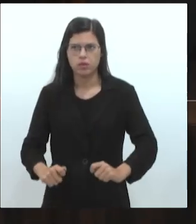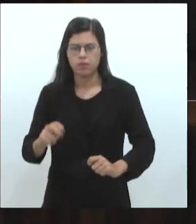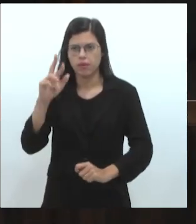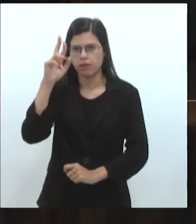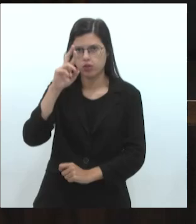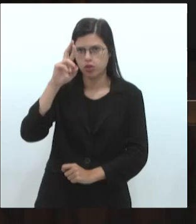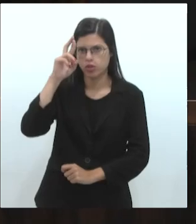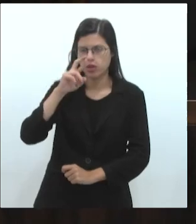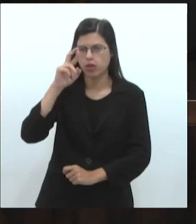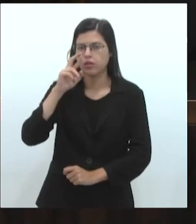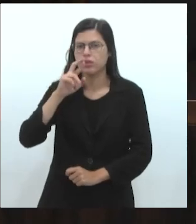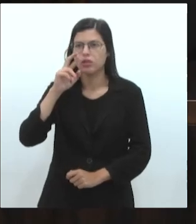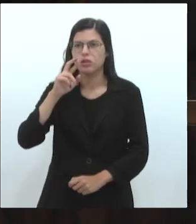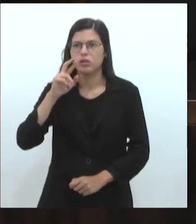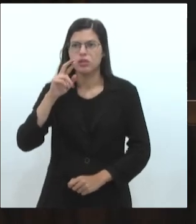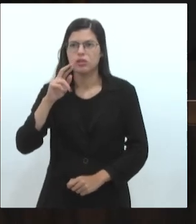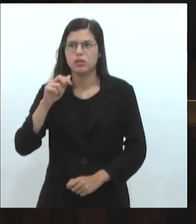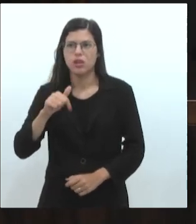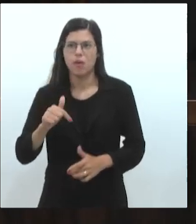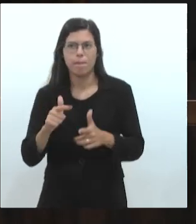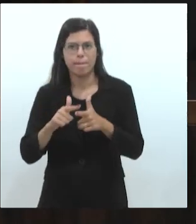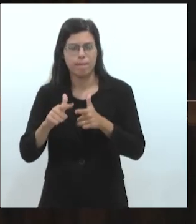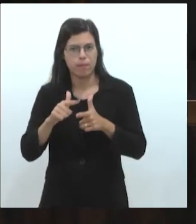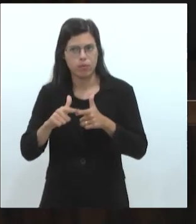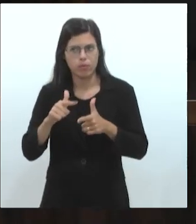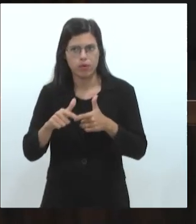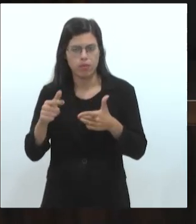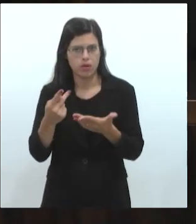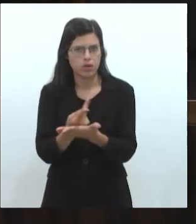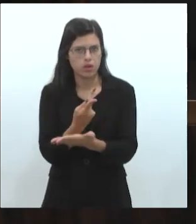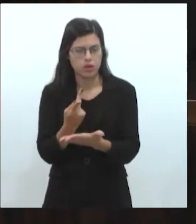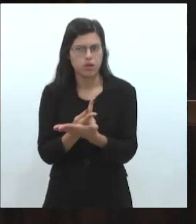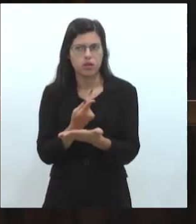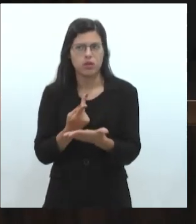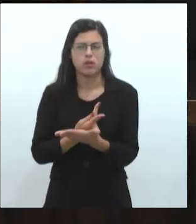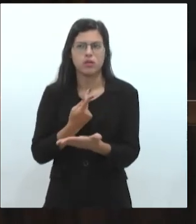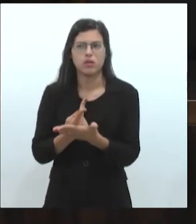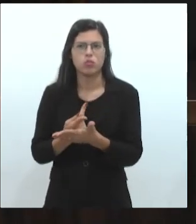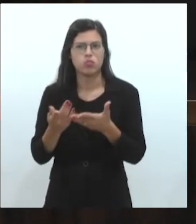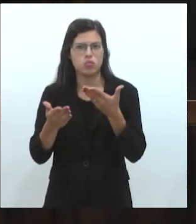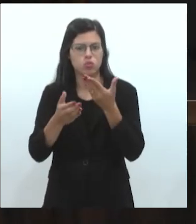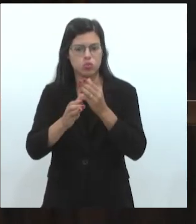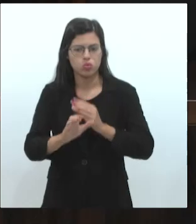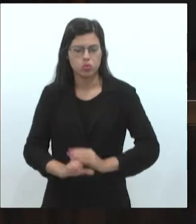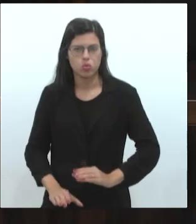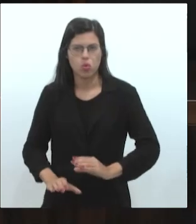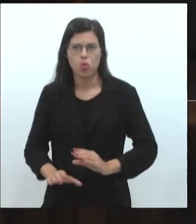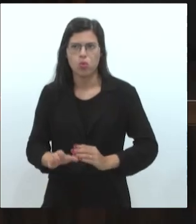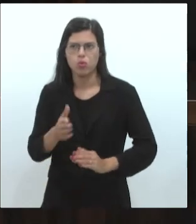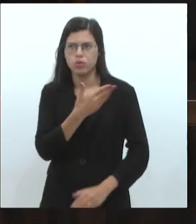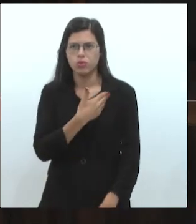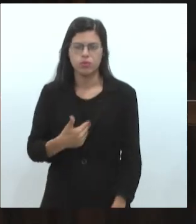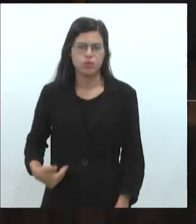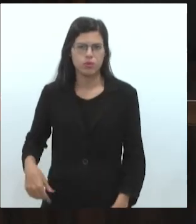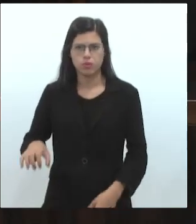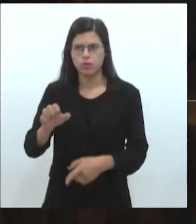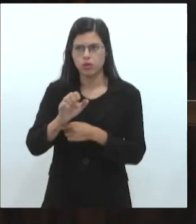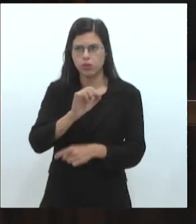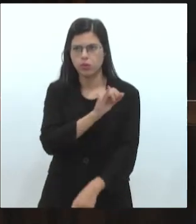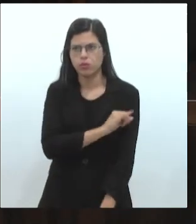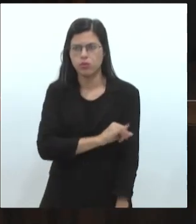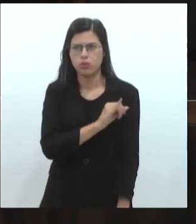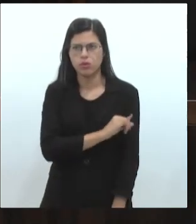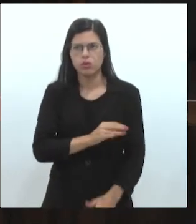julgar eventuais litígios e intercorrências nos concursos públicos no âmbito do Estado do Rio de Janeiro. Parecer